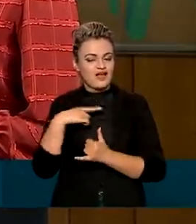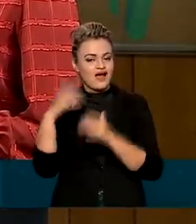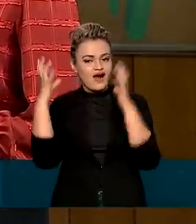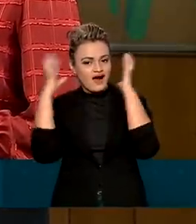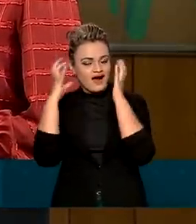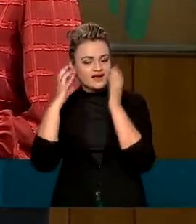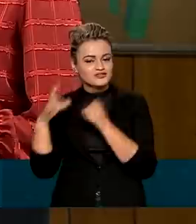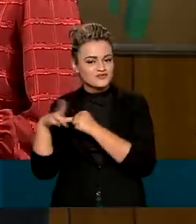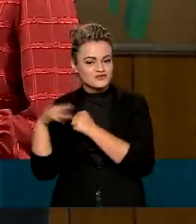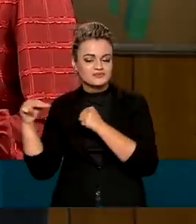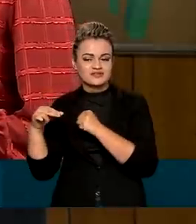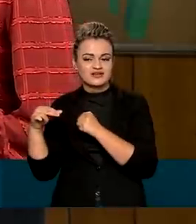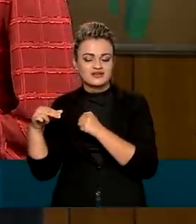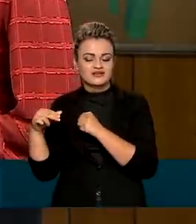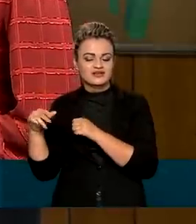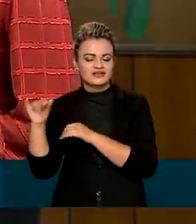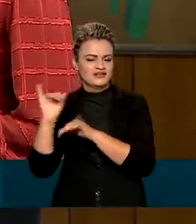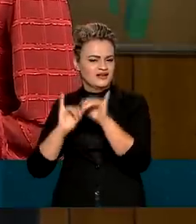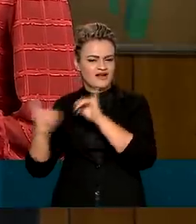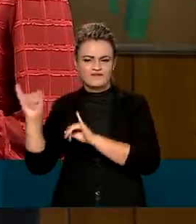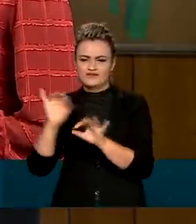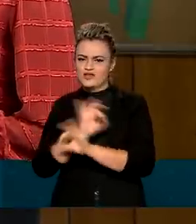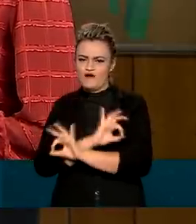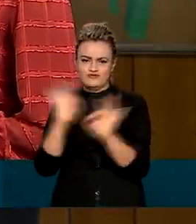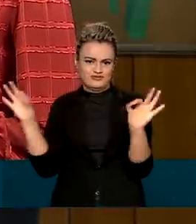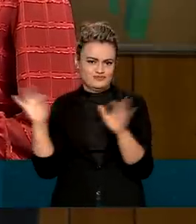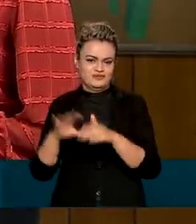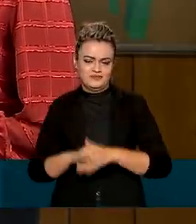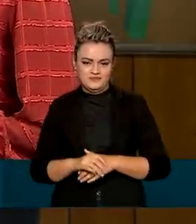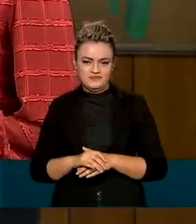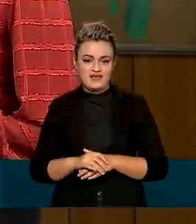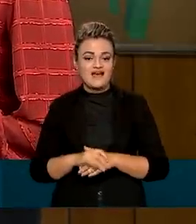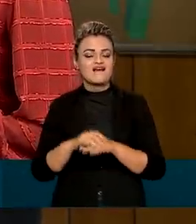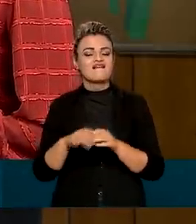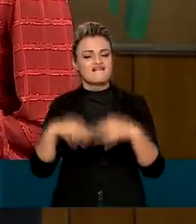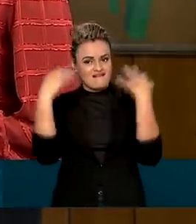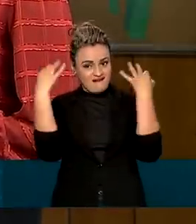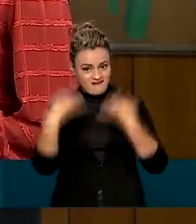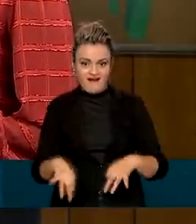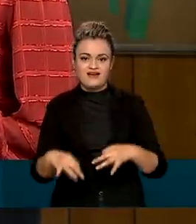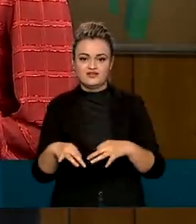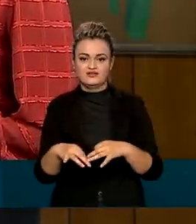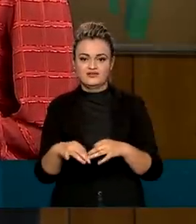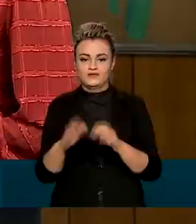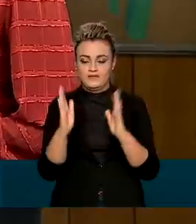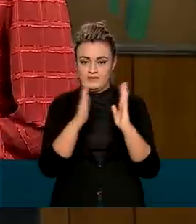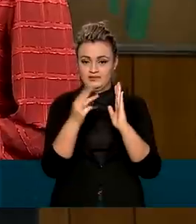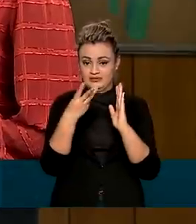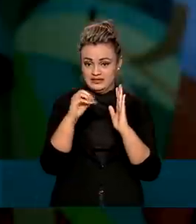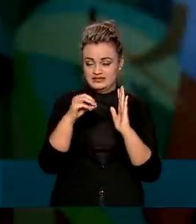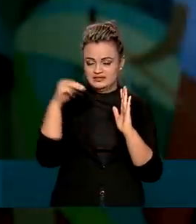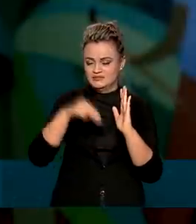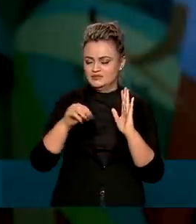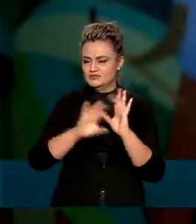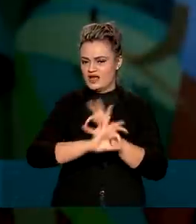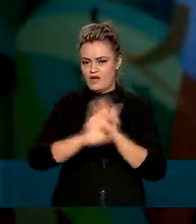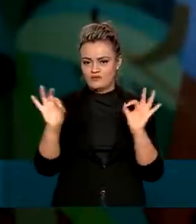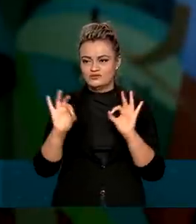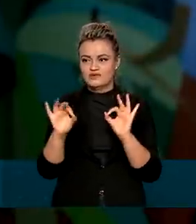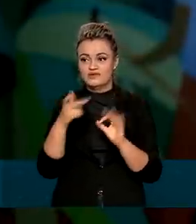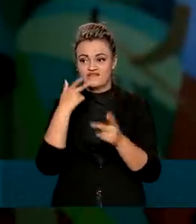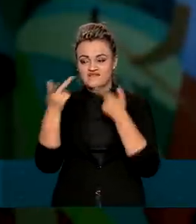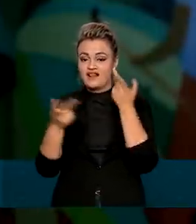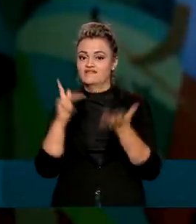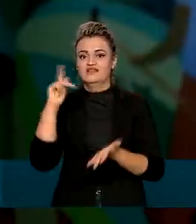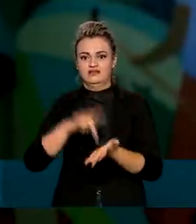esta imprensa maravilhosa que a vó do Brasil garanto que a primeira meia hora é sensacional que Ali temos